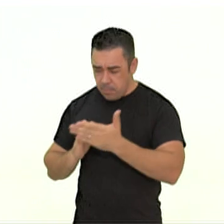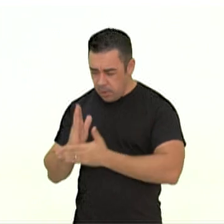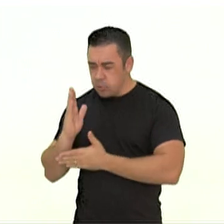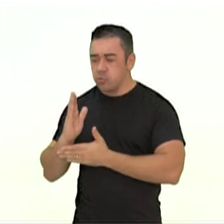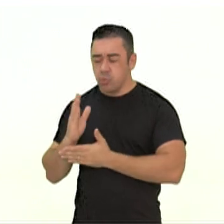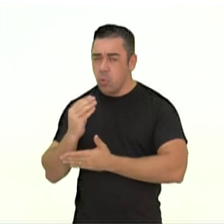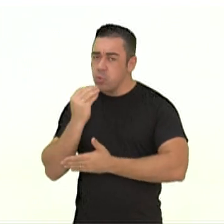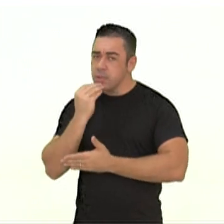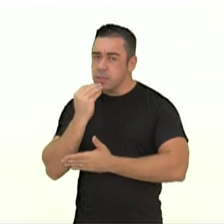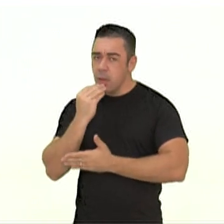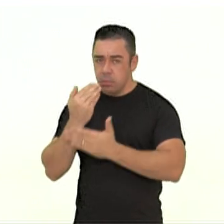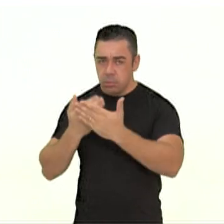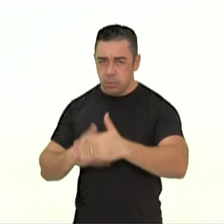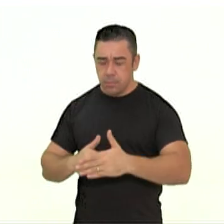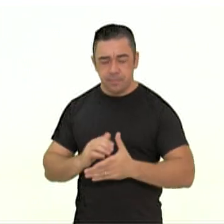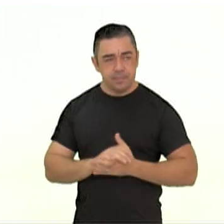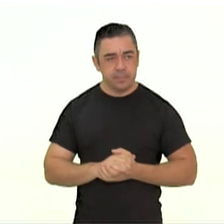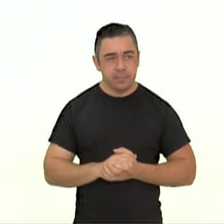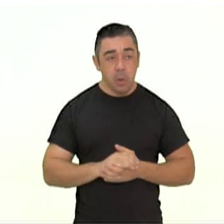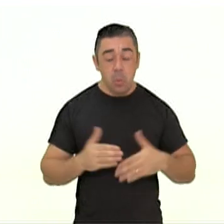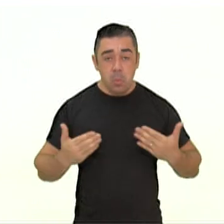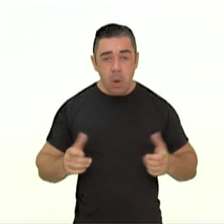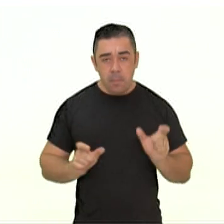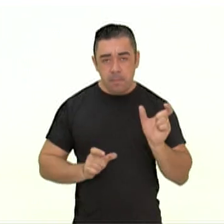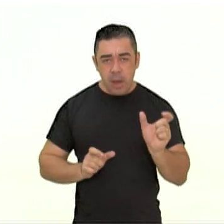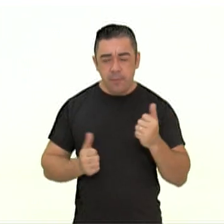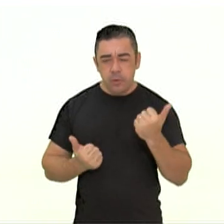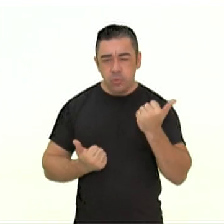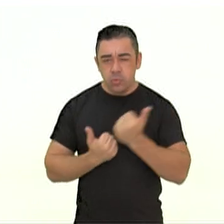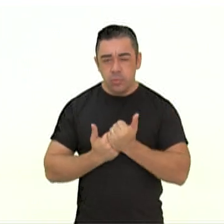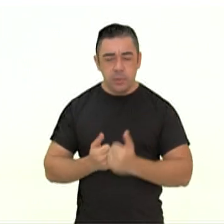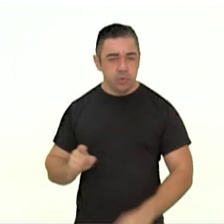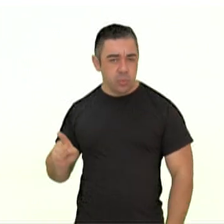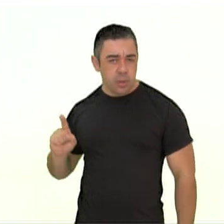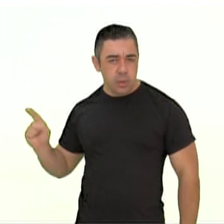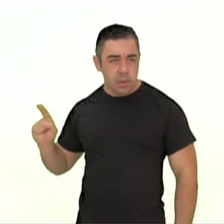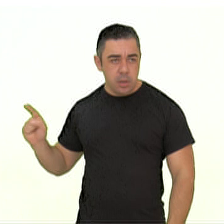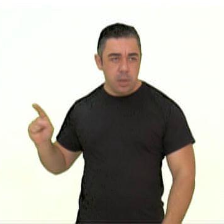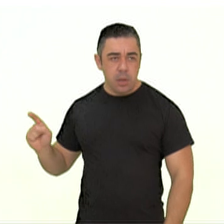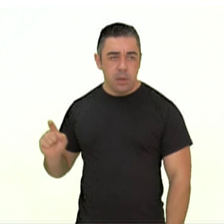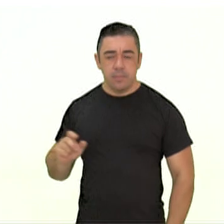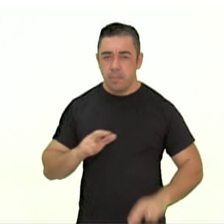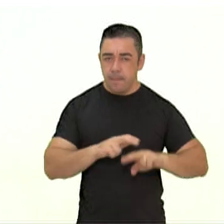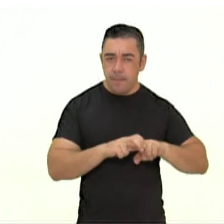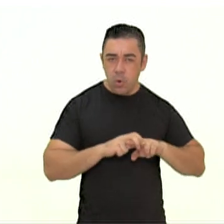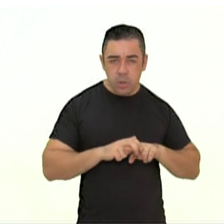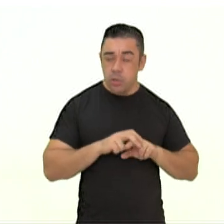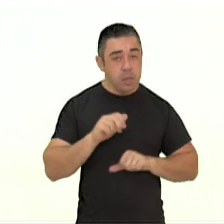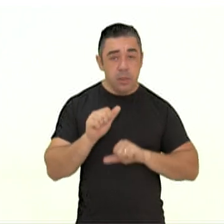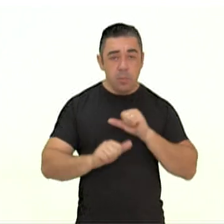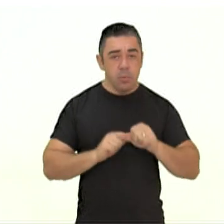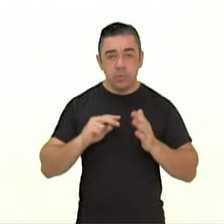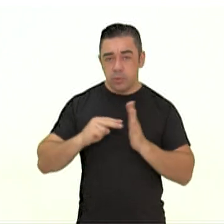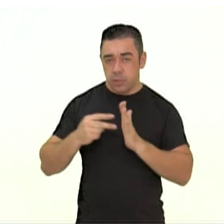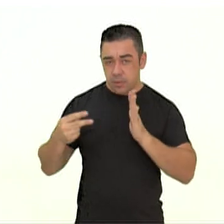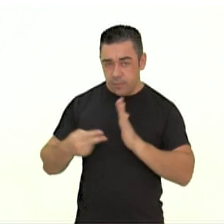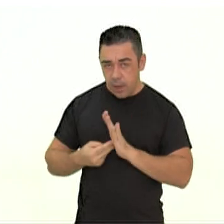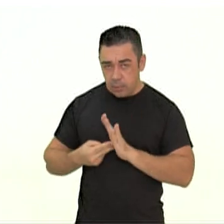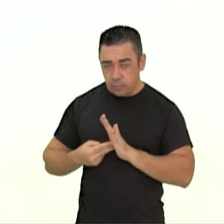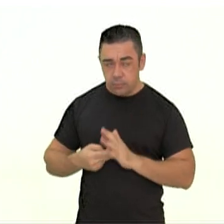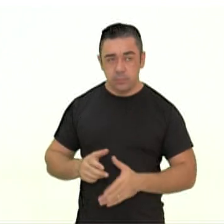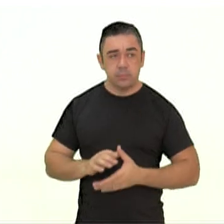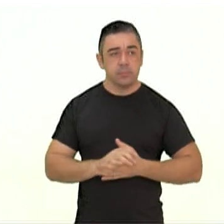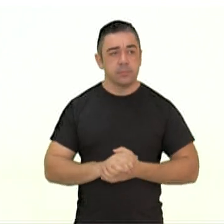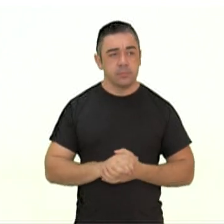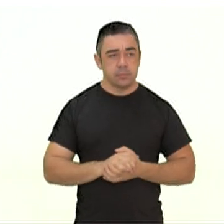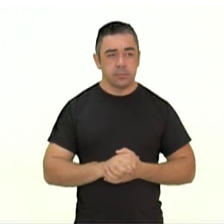passou nos testes. Qual palavra substitui a expressão destacada sem mudar o sentido da frase?